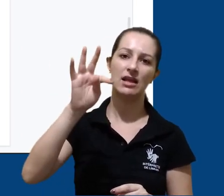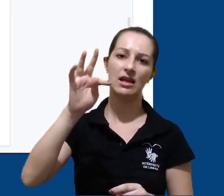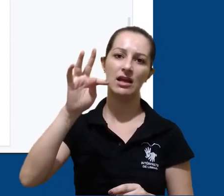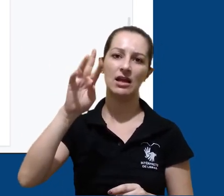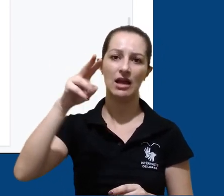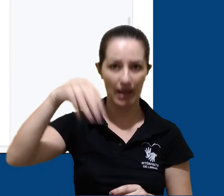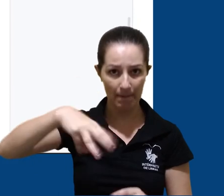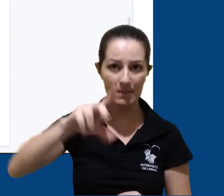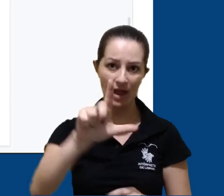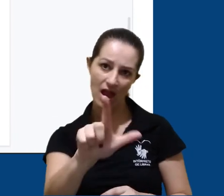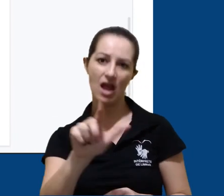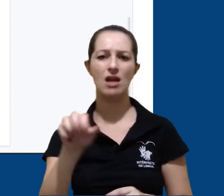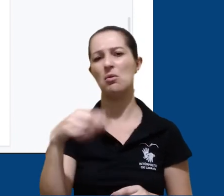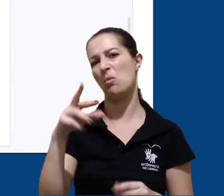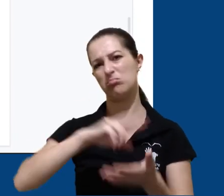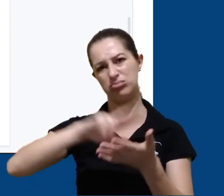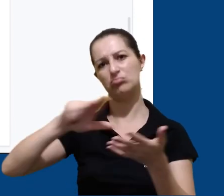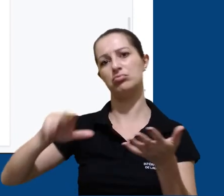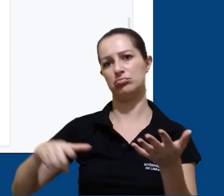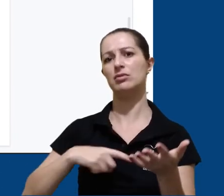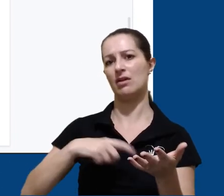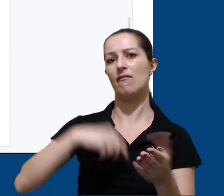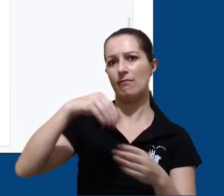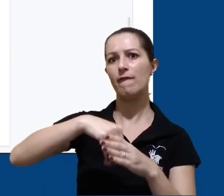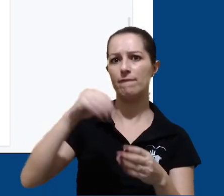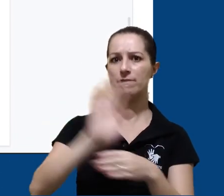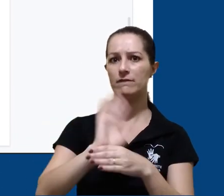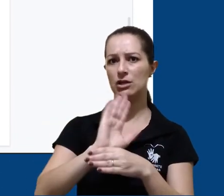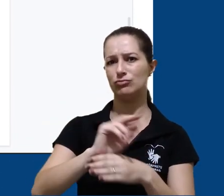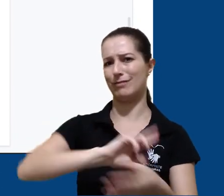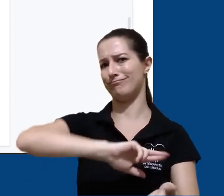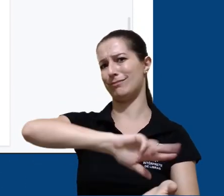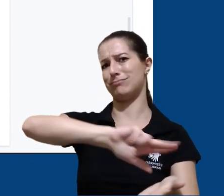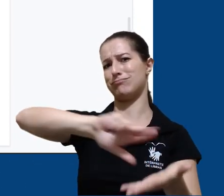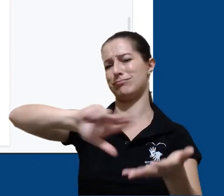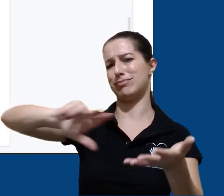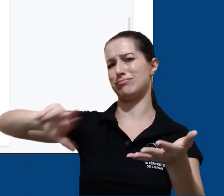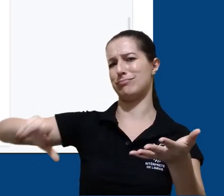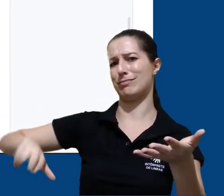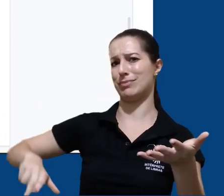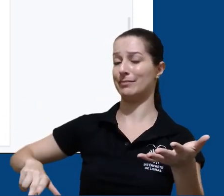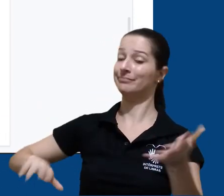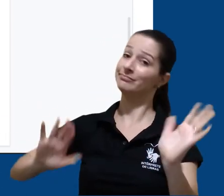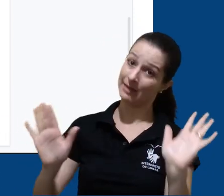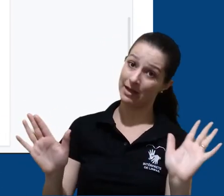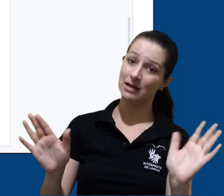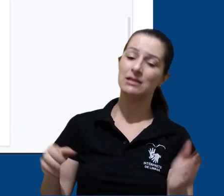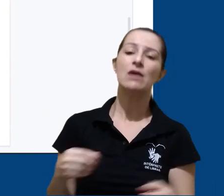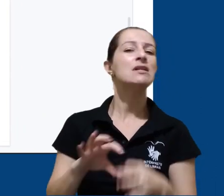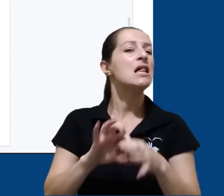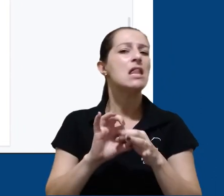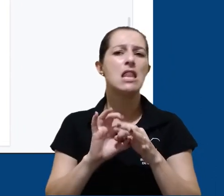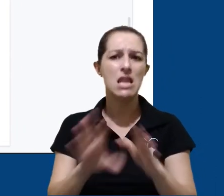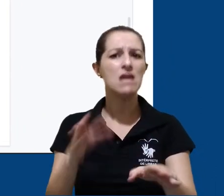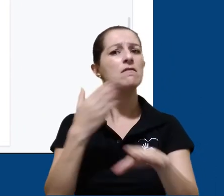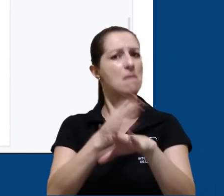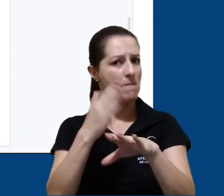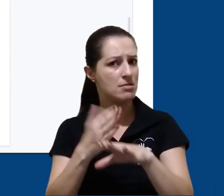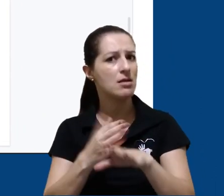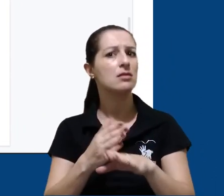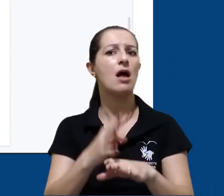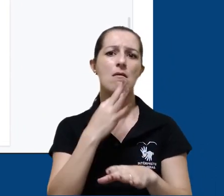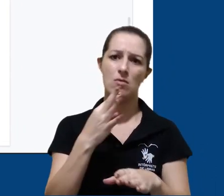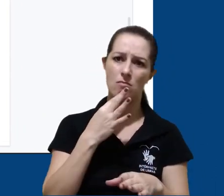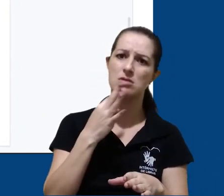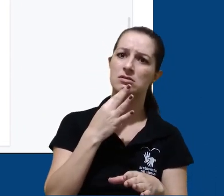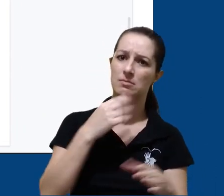html epub caso elas que atendam nós vimos bastante coisa nesse vídeo ele é uma ferramenta muito completa então